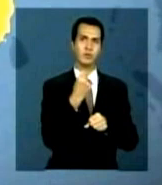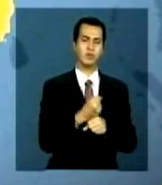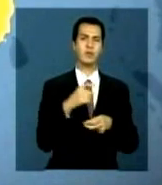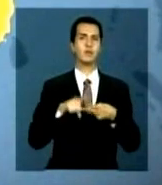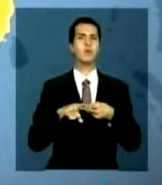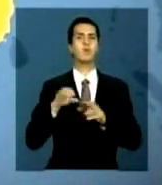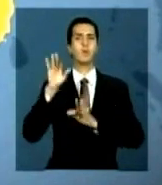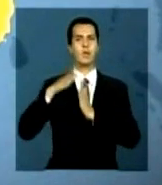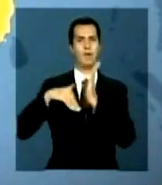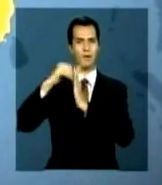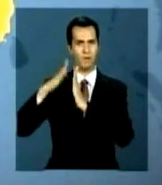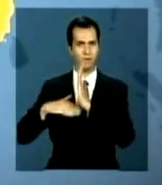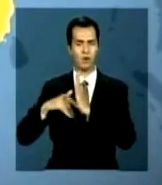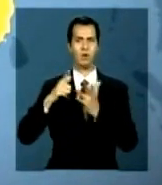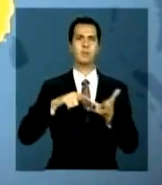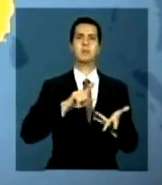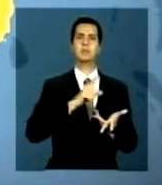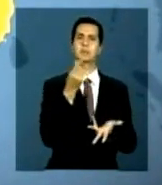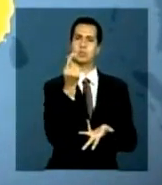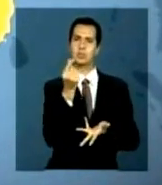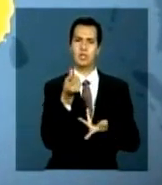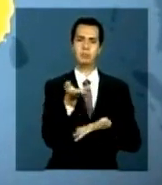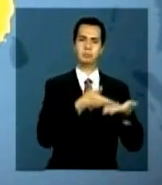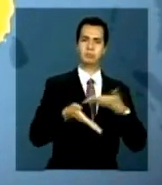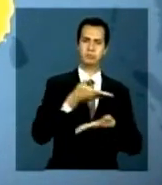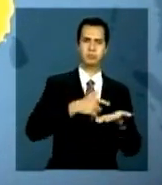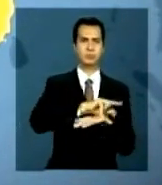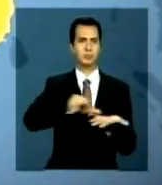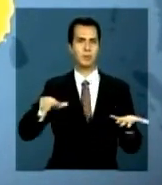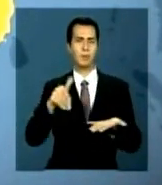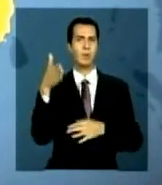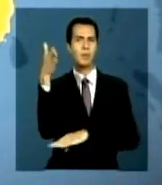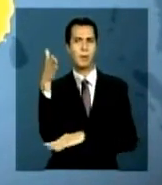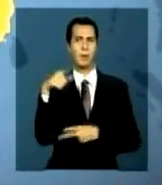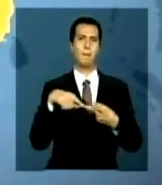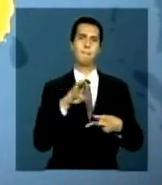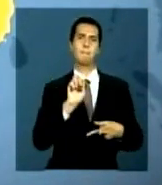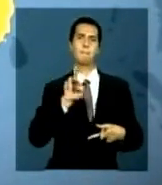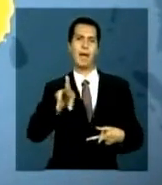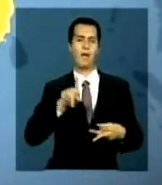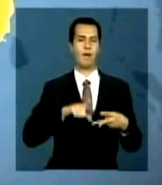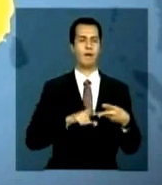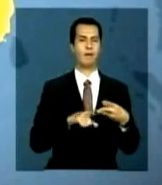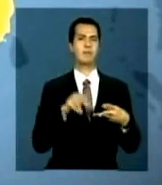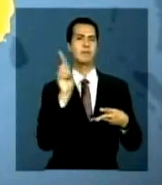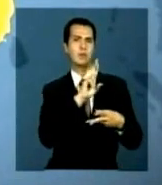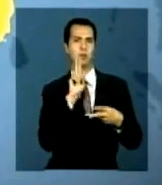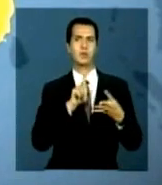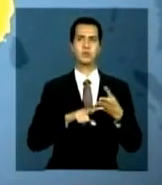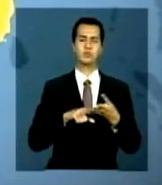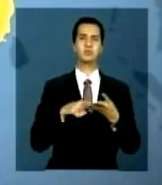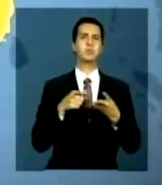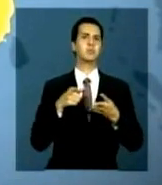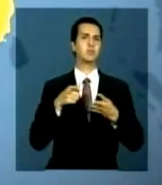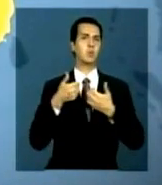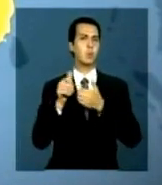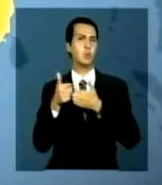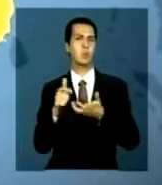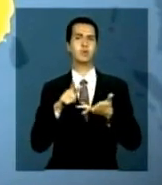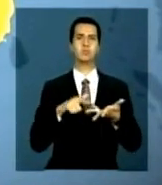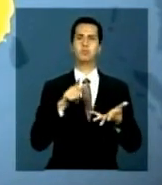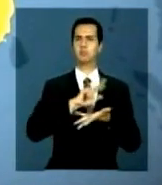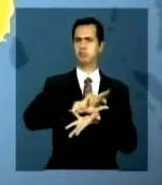aquisição de equipamentos e capital de giro para hotéis bares restaurantes transportadoras turísticas agências de